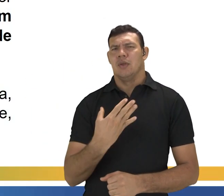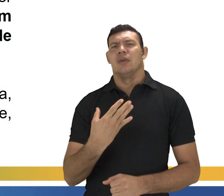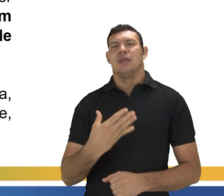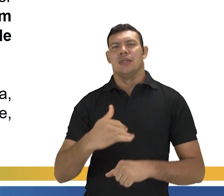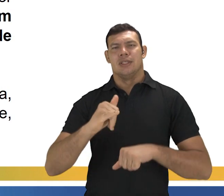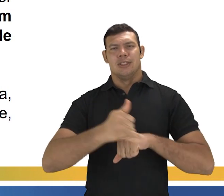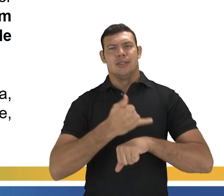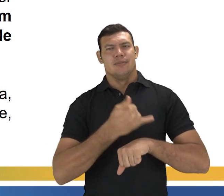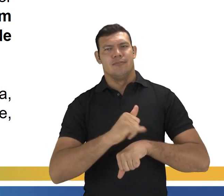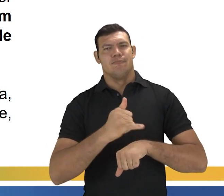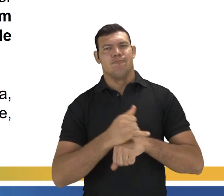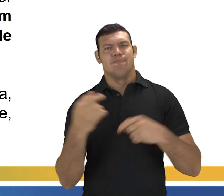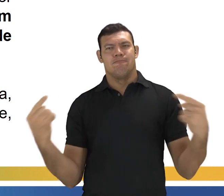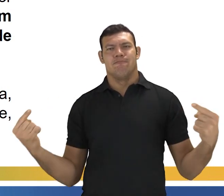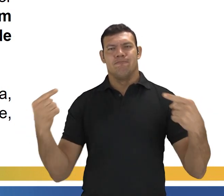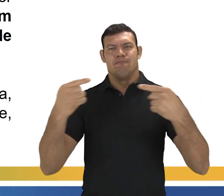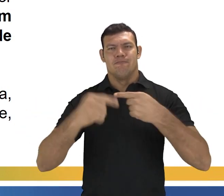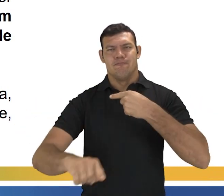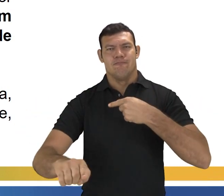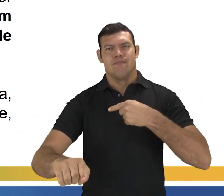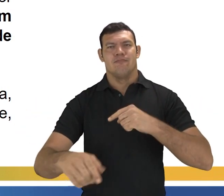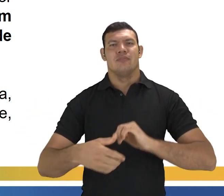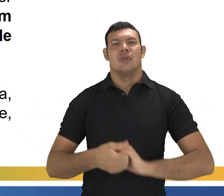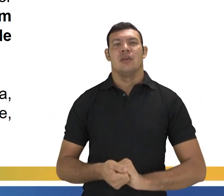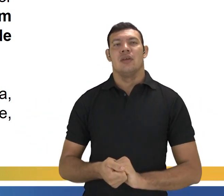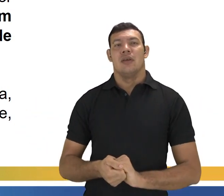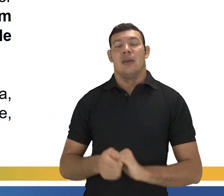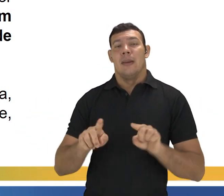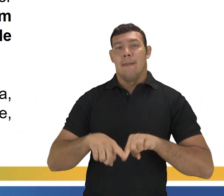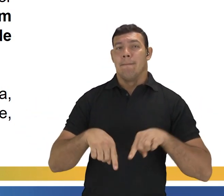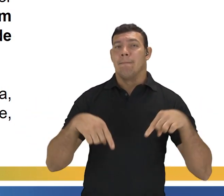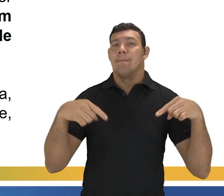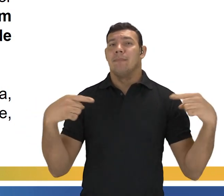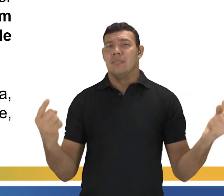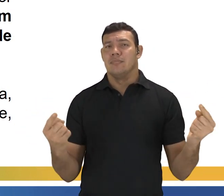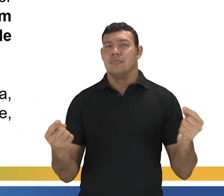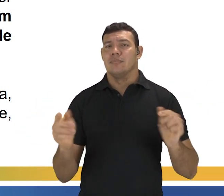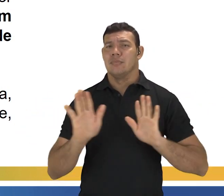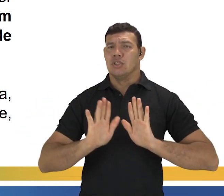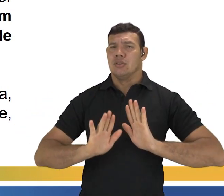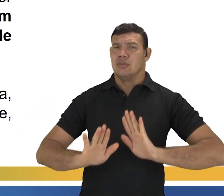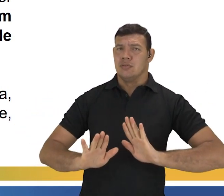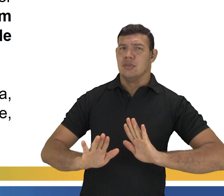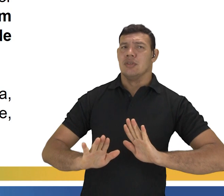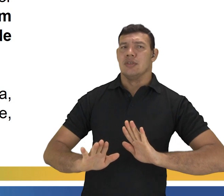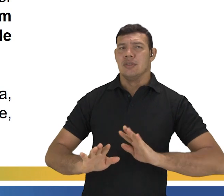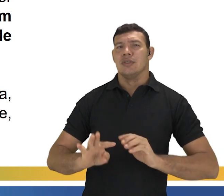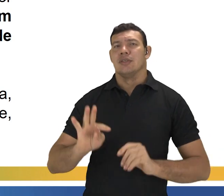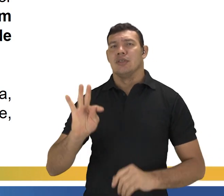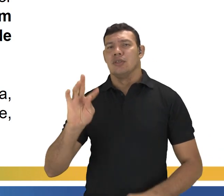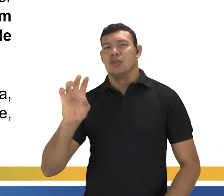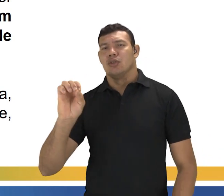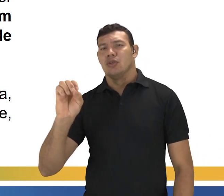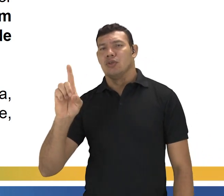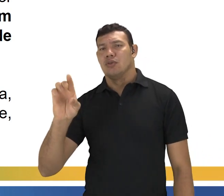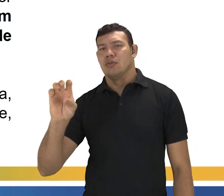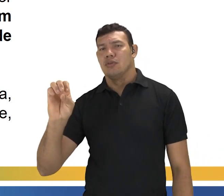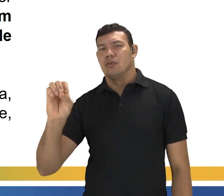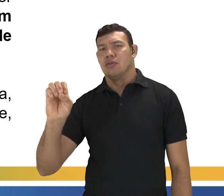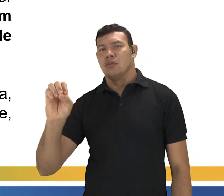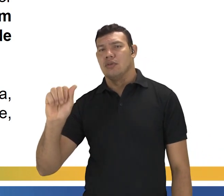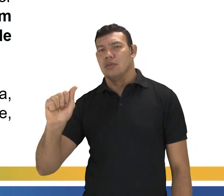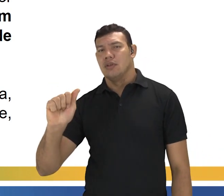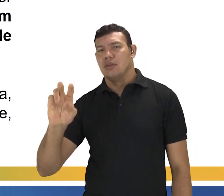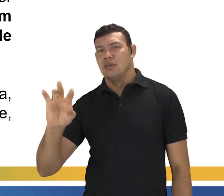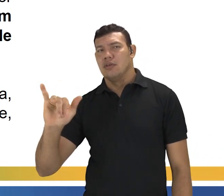a estratégia de contraposição são mas, porém, todavia, contudo, entretanto, no entanto,